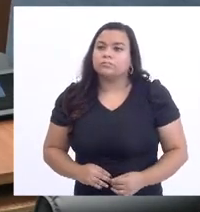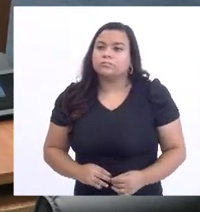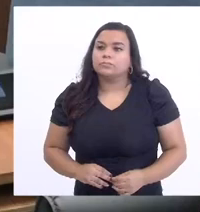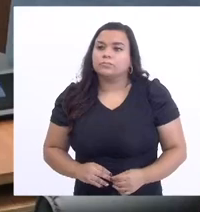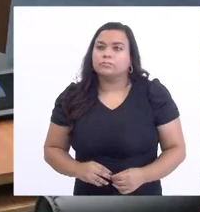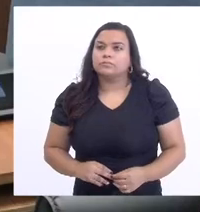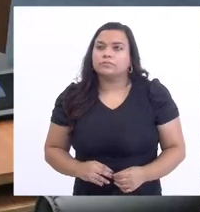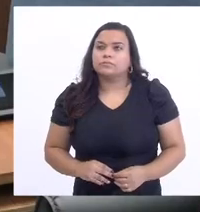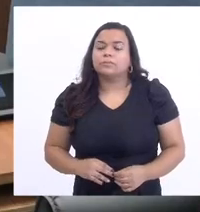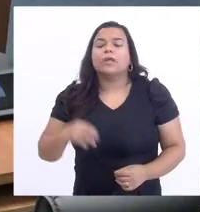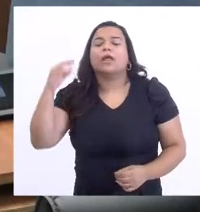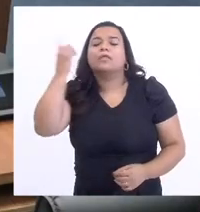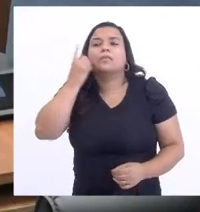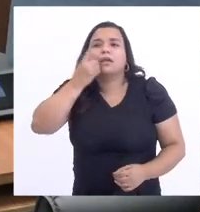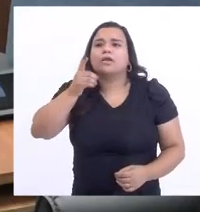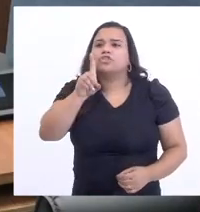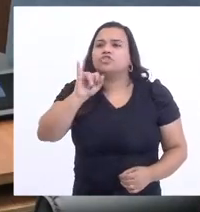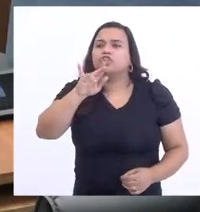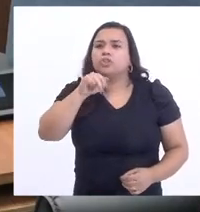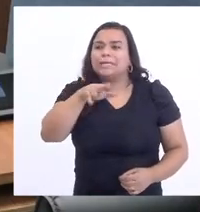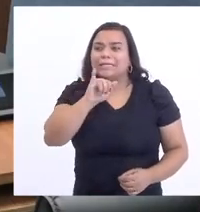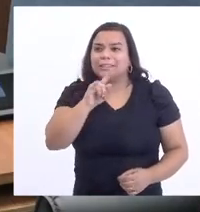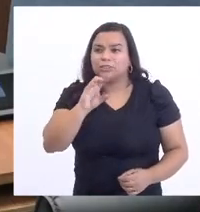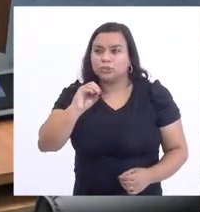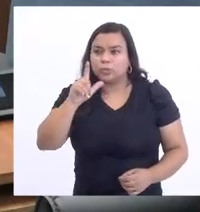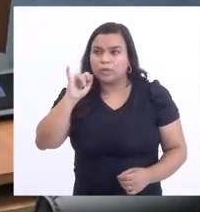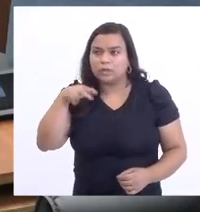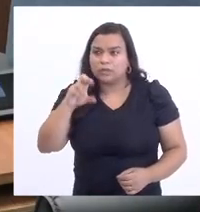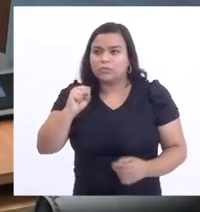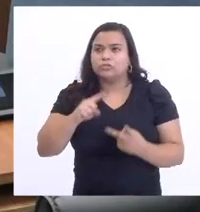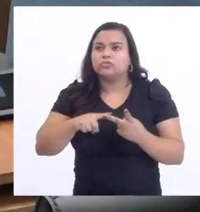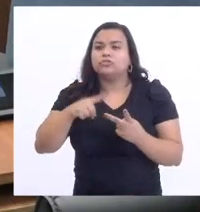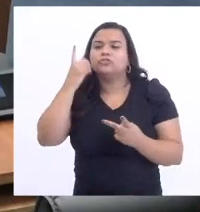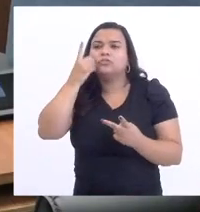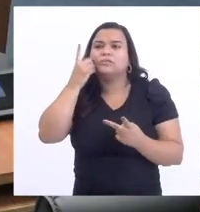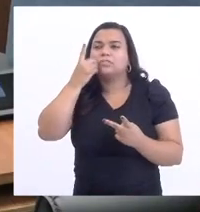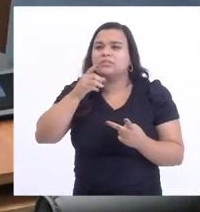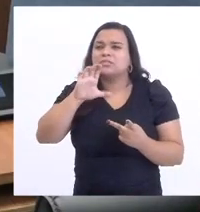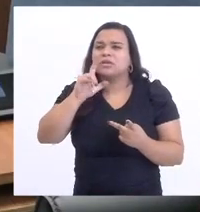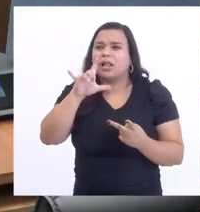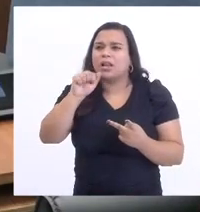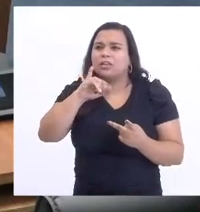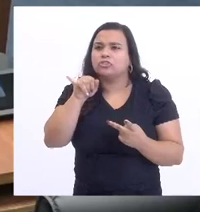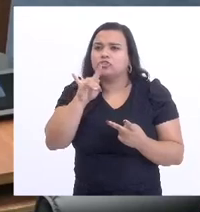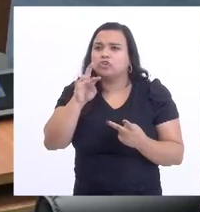Deputado Dionísio Lins. Deputado Dionísio Lins. Deputada Célia Jordão.